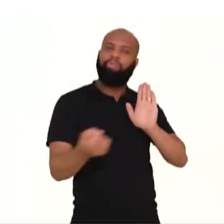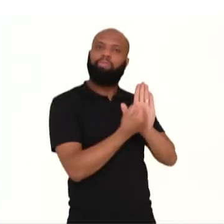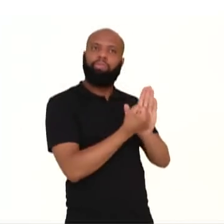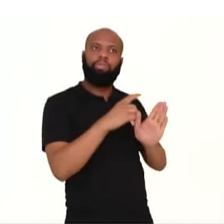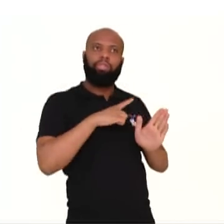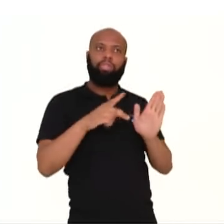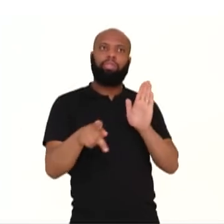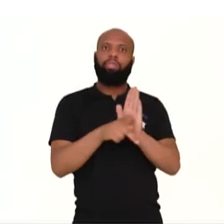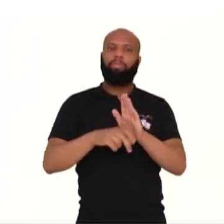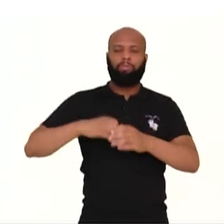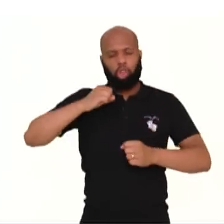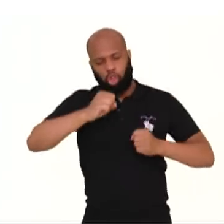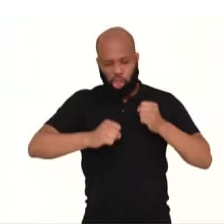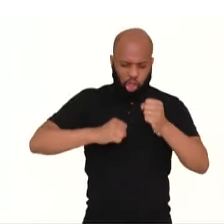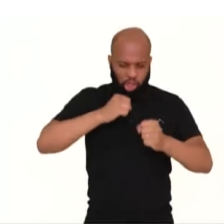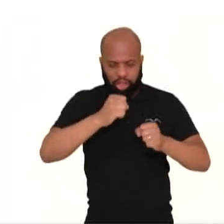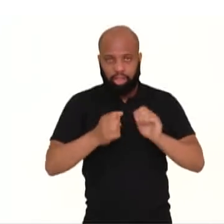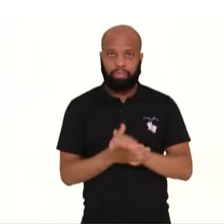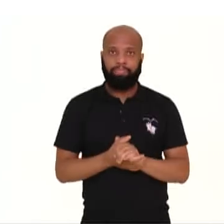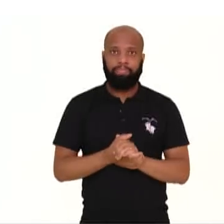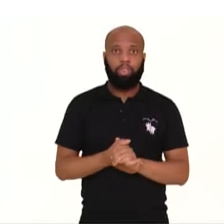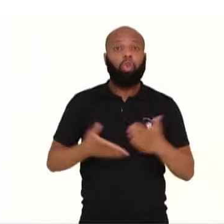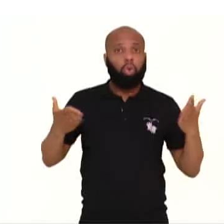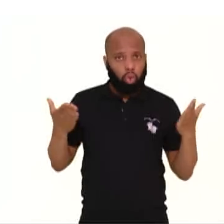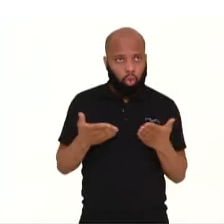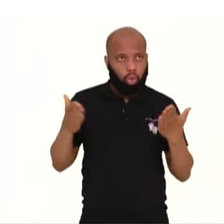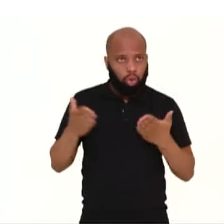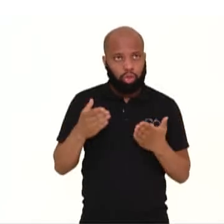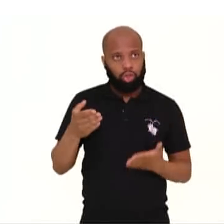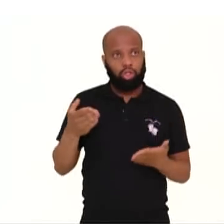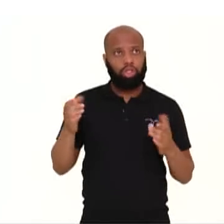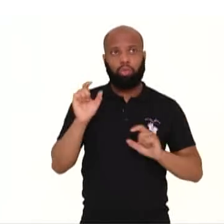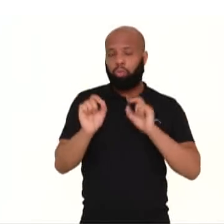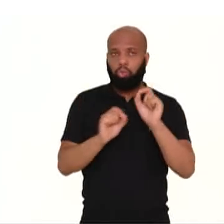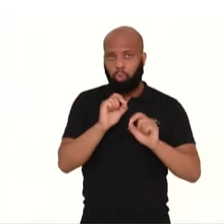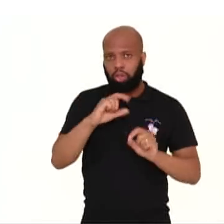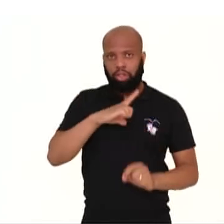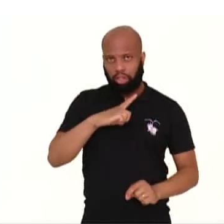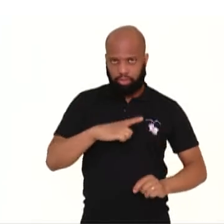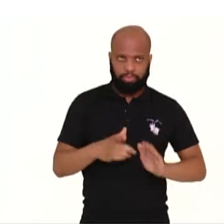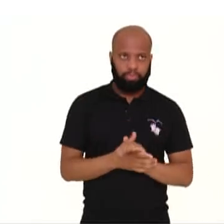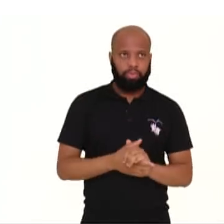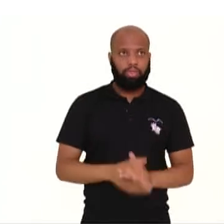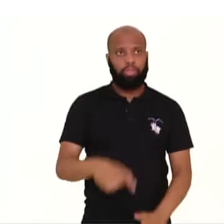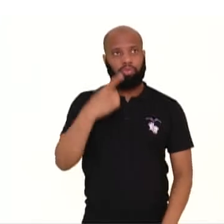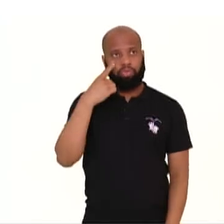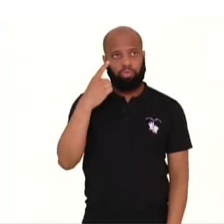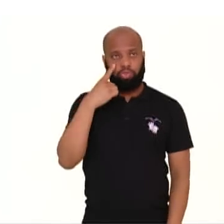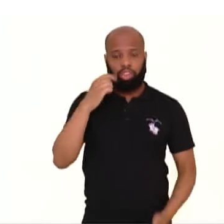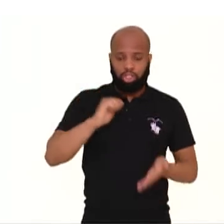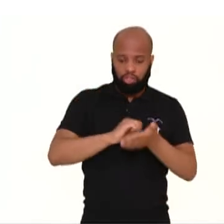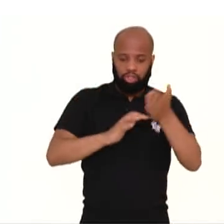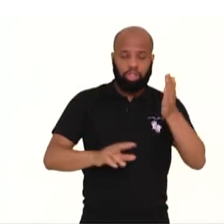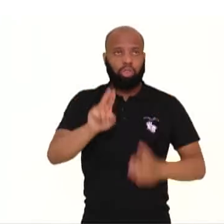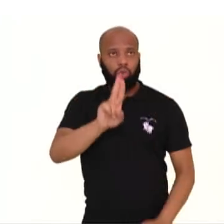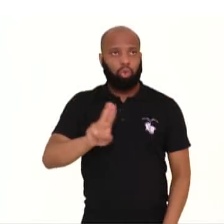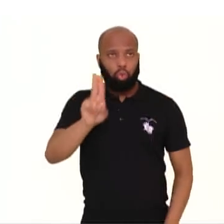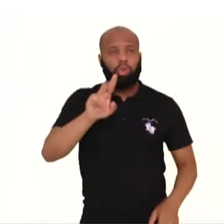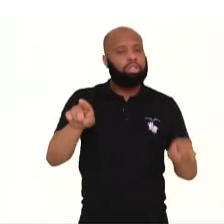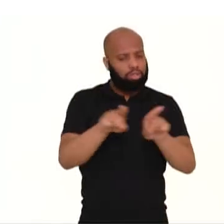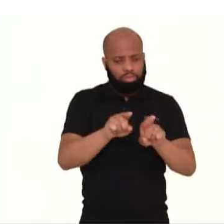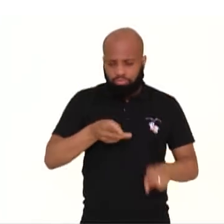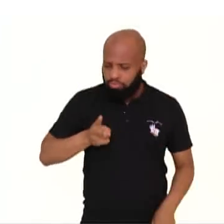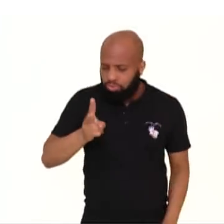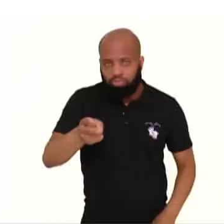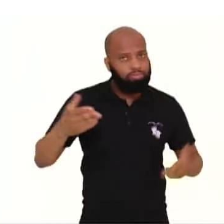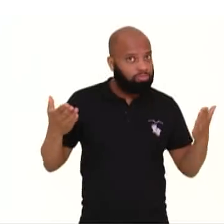do atletismo. Até hoje, vejam nessa primeira atividade, que ele é também utilizado. Então, você